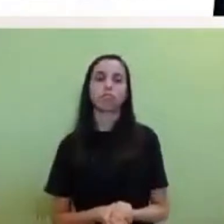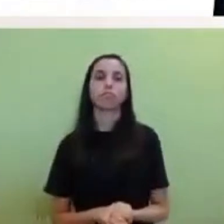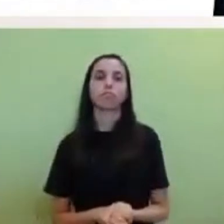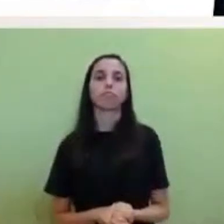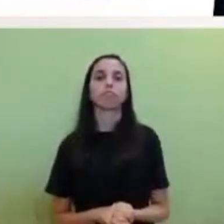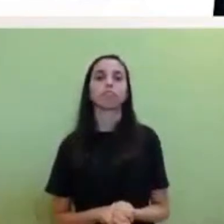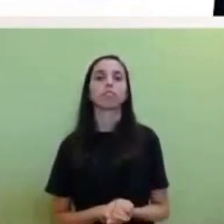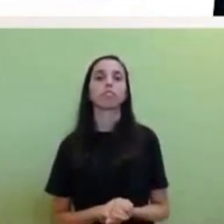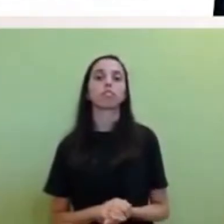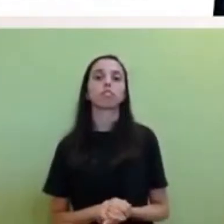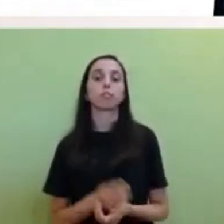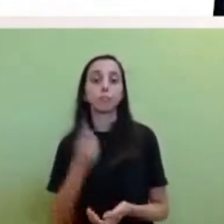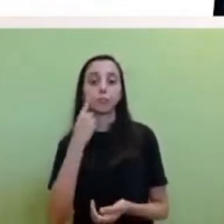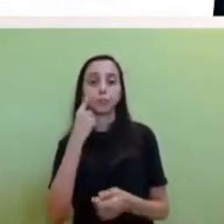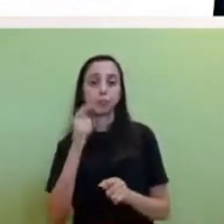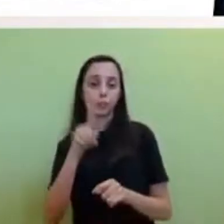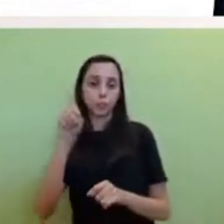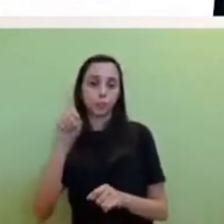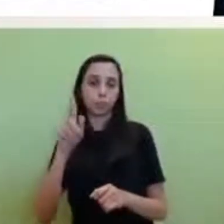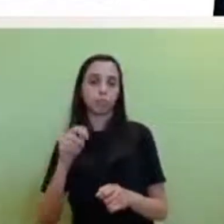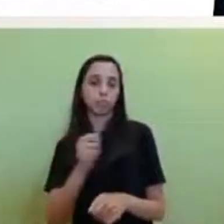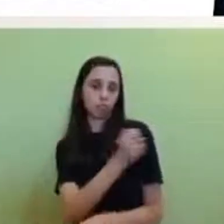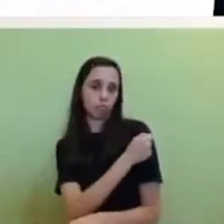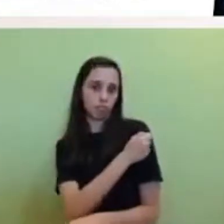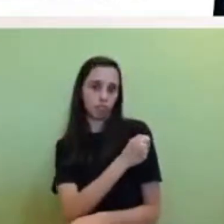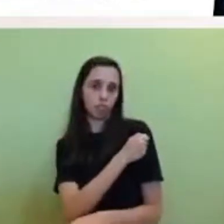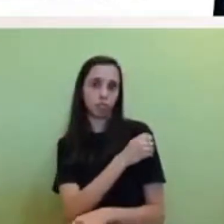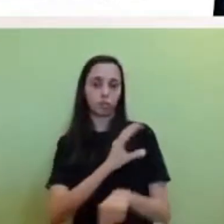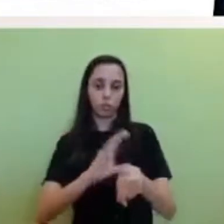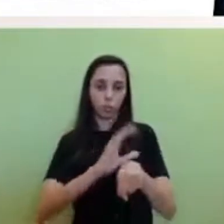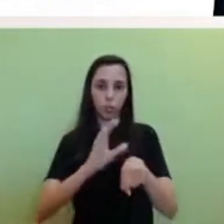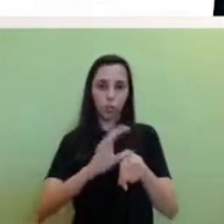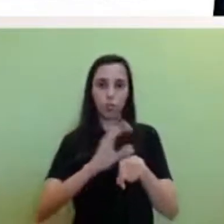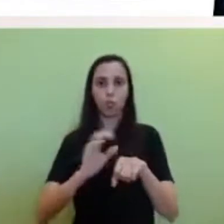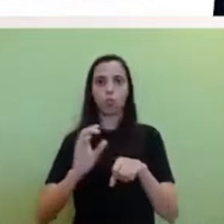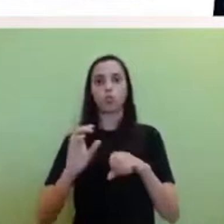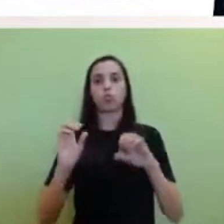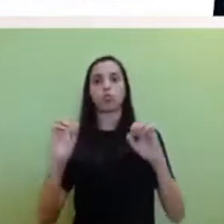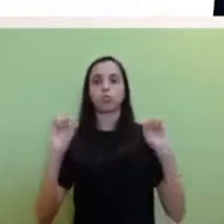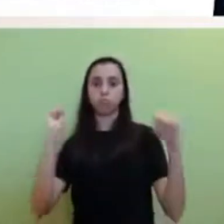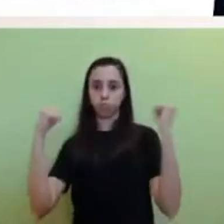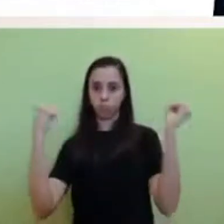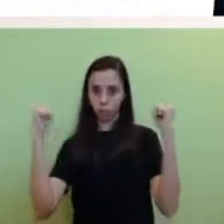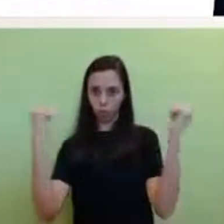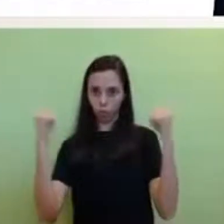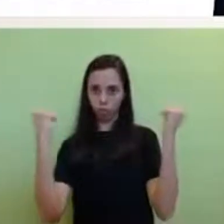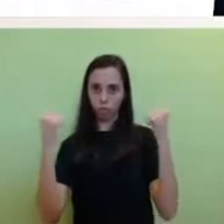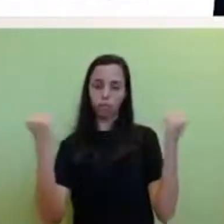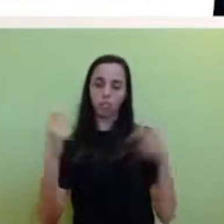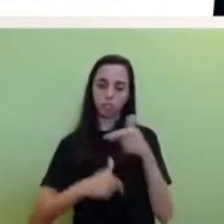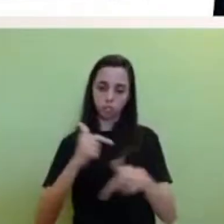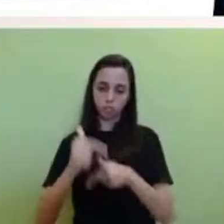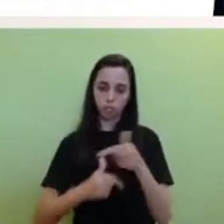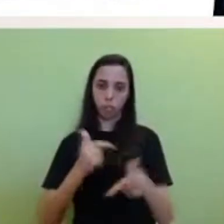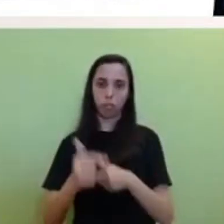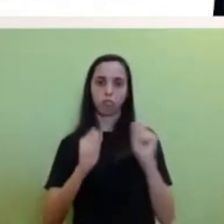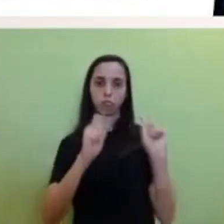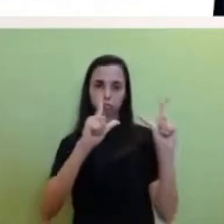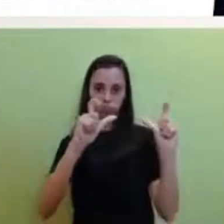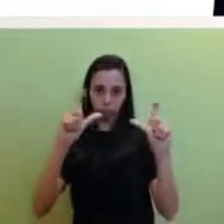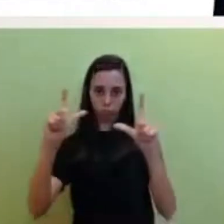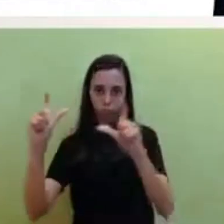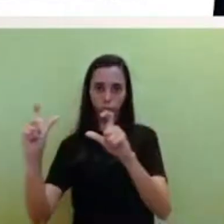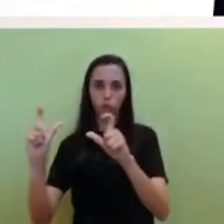Esse daí é o que eu estava falando sobre a aluna lá do curso de Educação Física e o trabalho que a gente fez. Essas fotos são